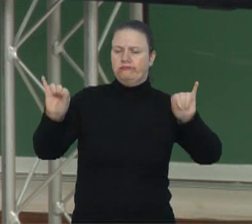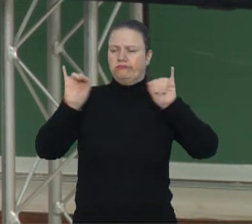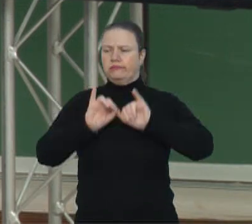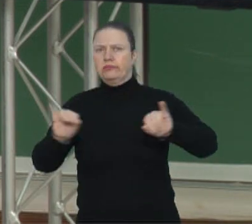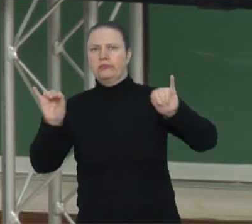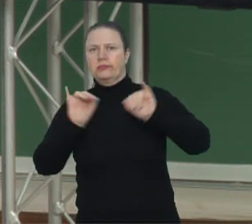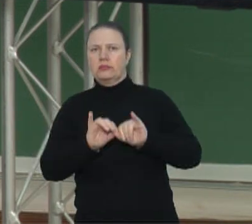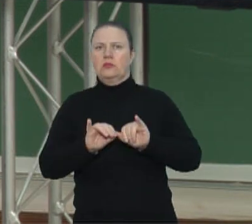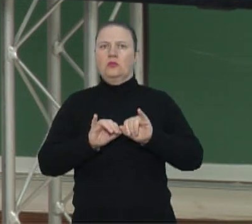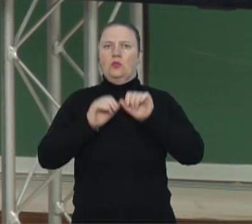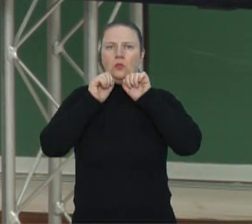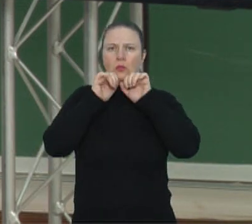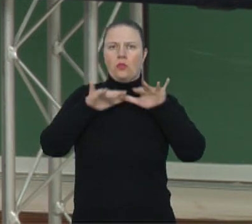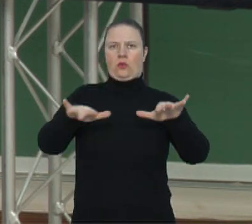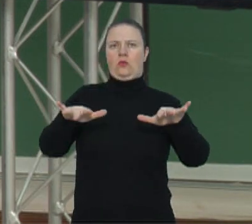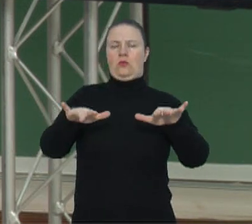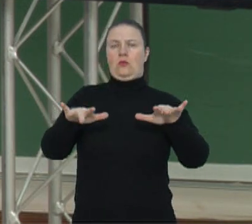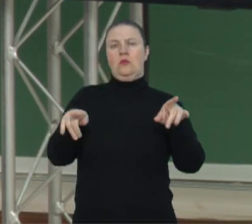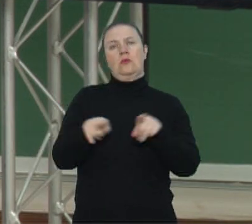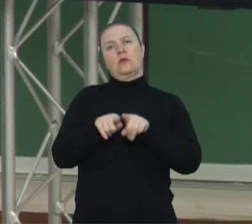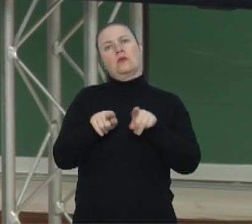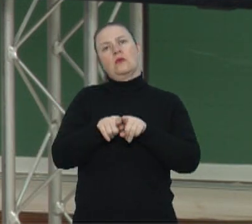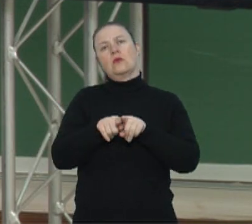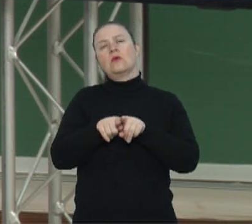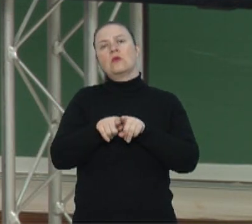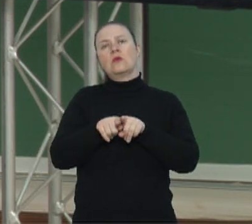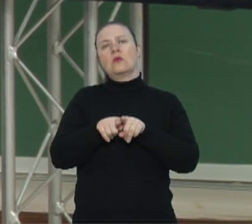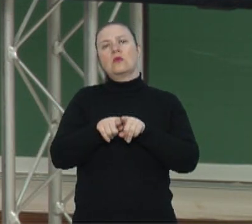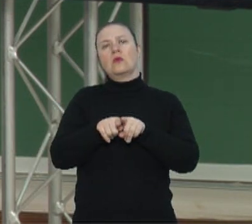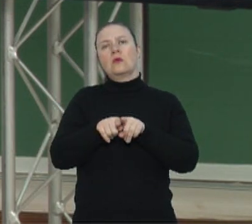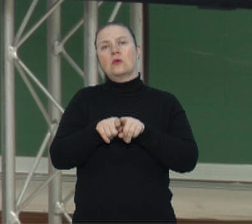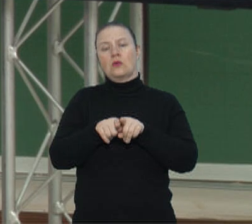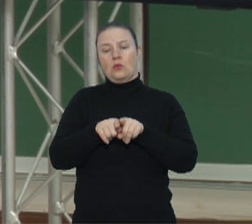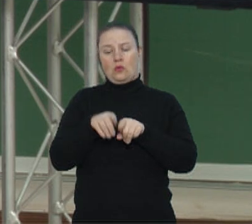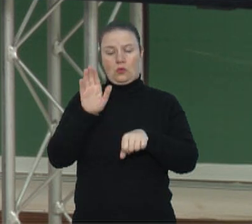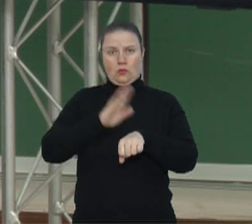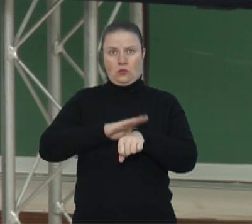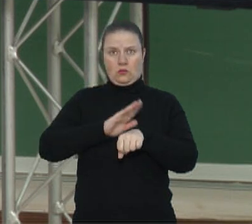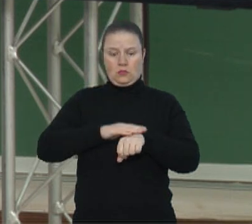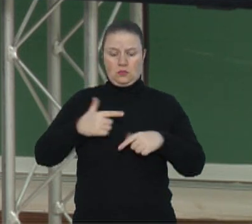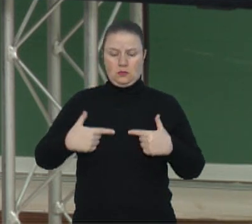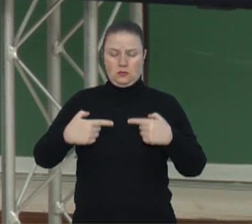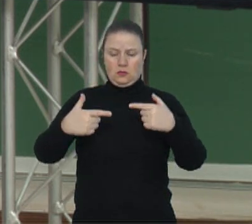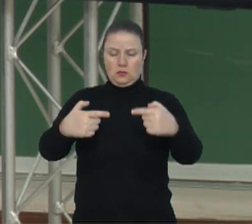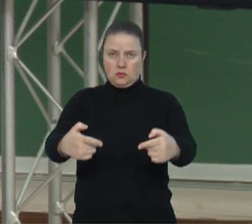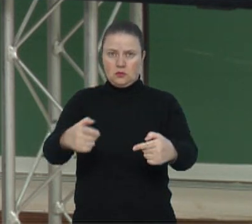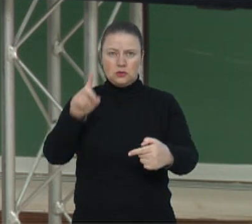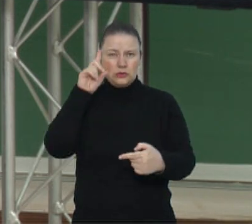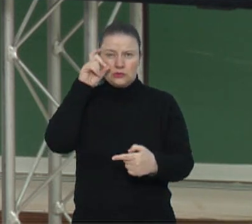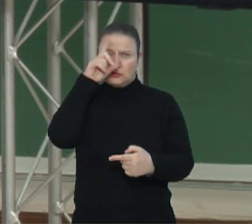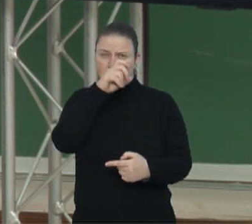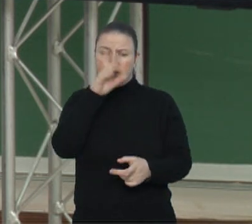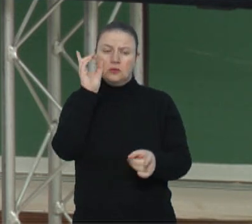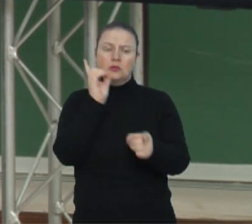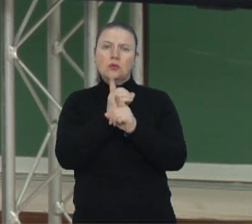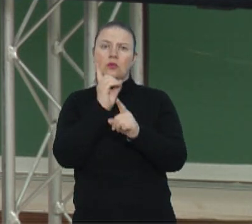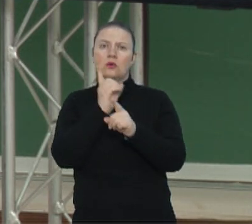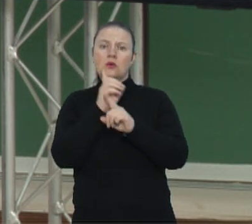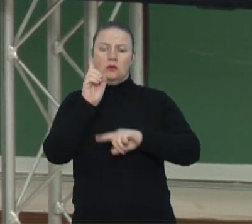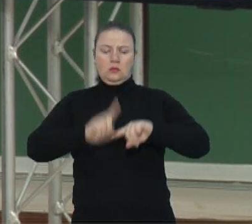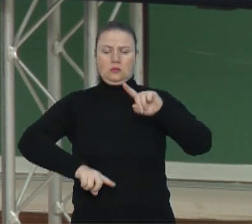né? Até porque com a guerra ficava difícil de conseguir materiais mais nobres, mais caros, eles